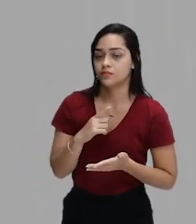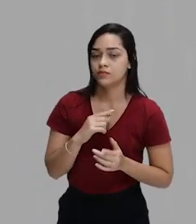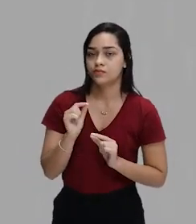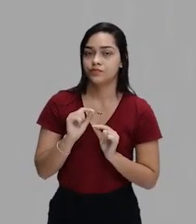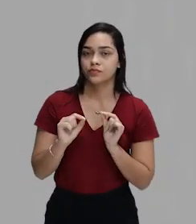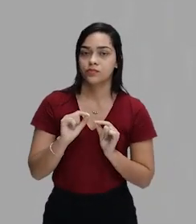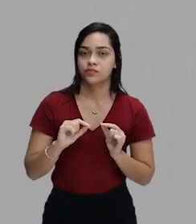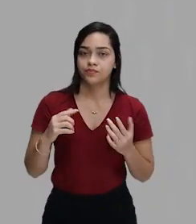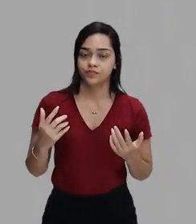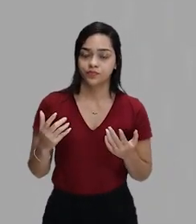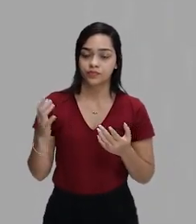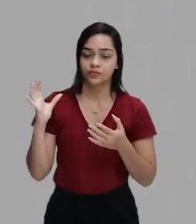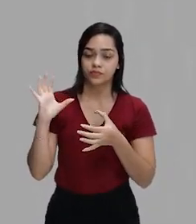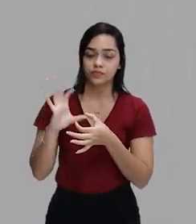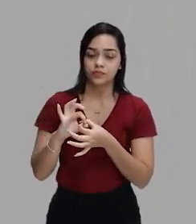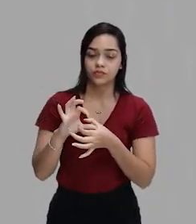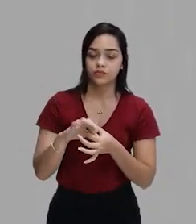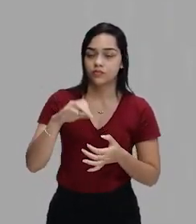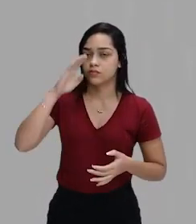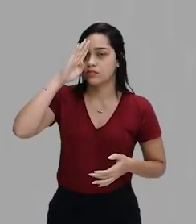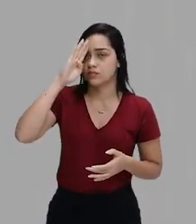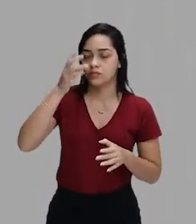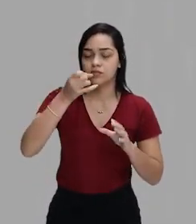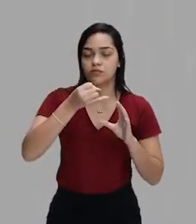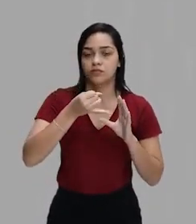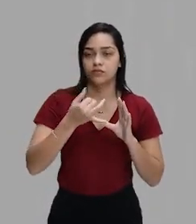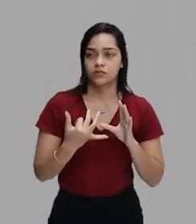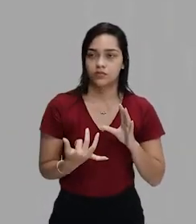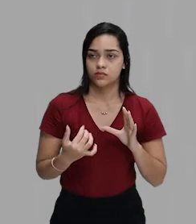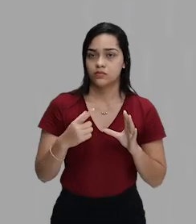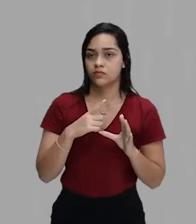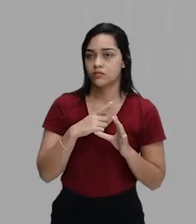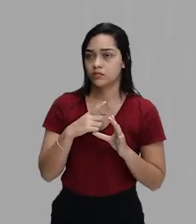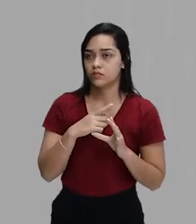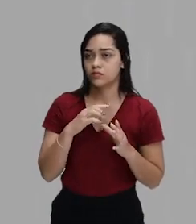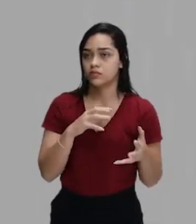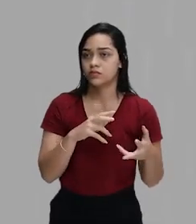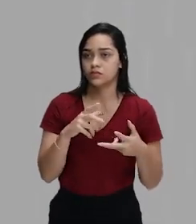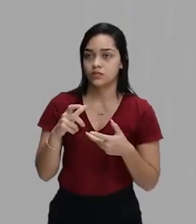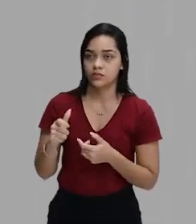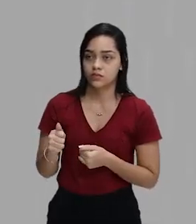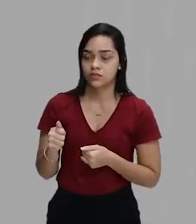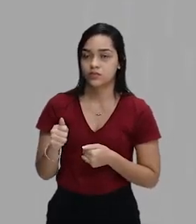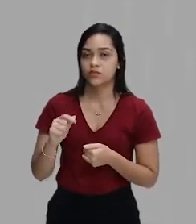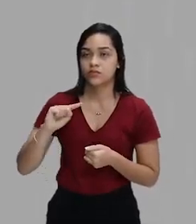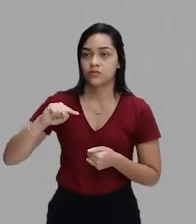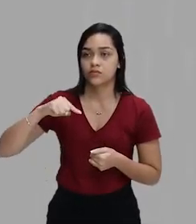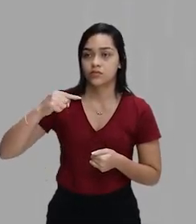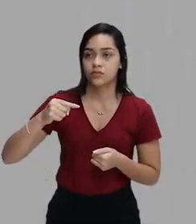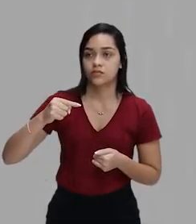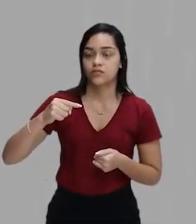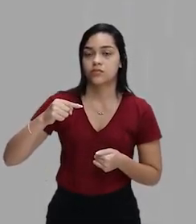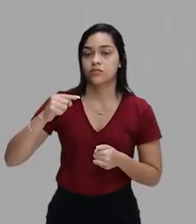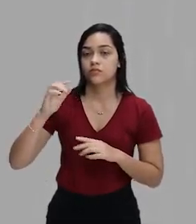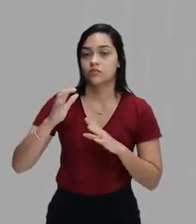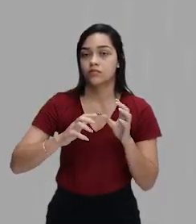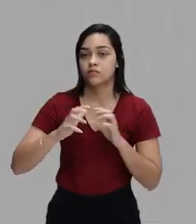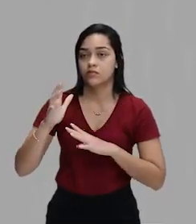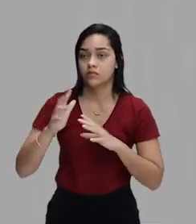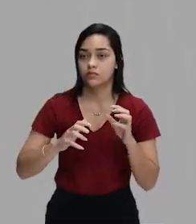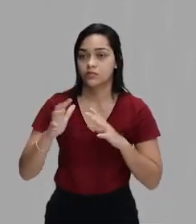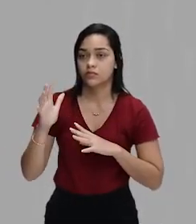desenho de uma das principais características do mundo pós-guerra, do